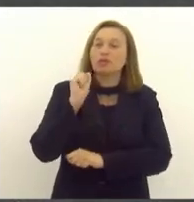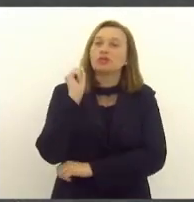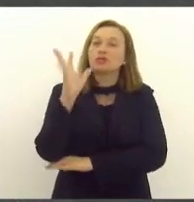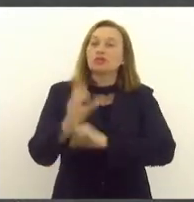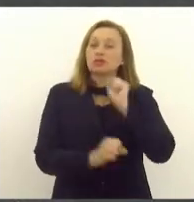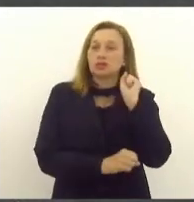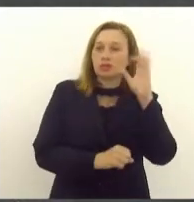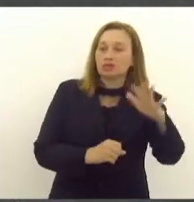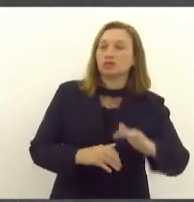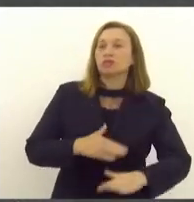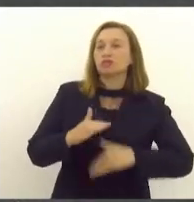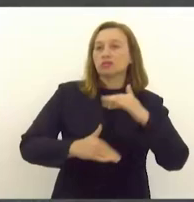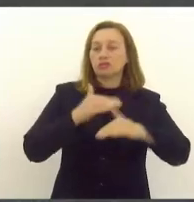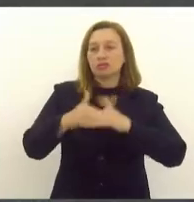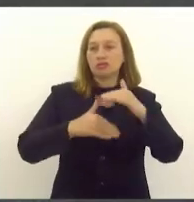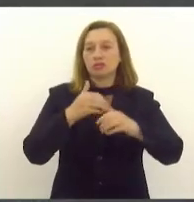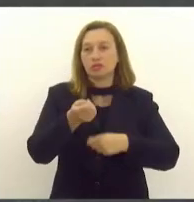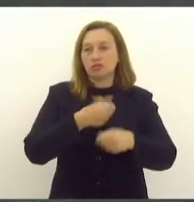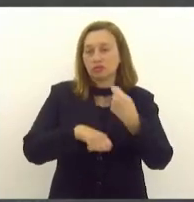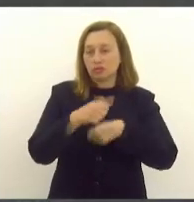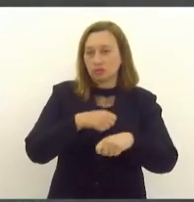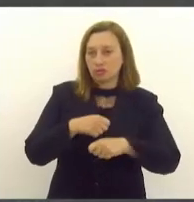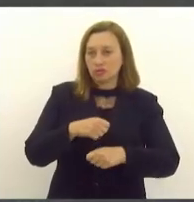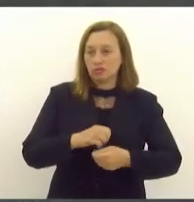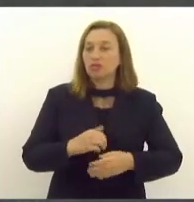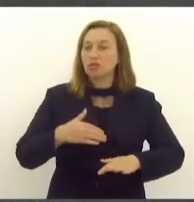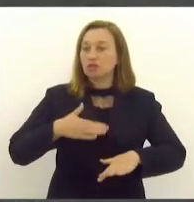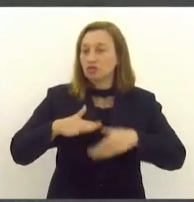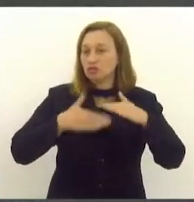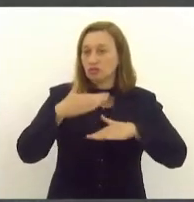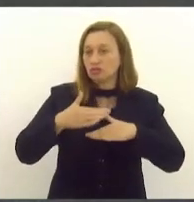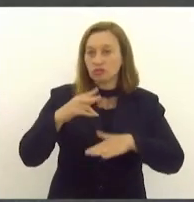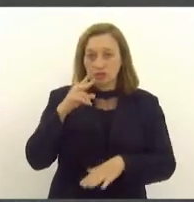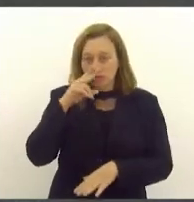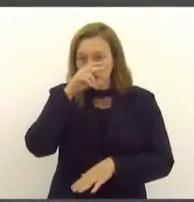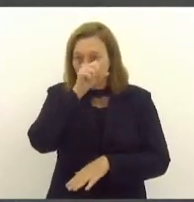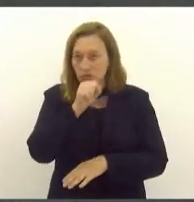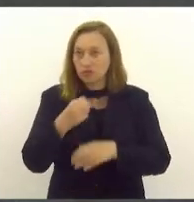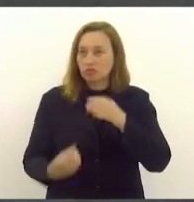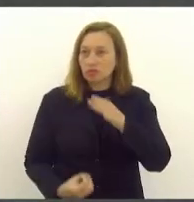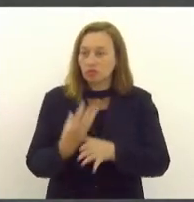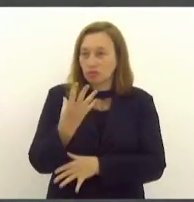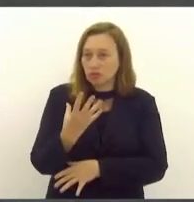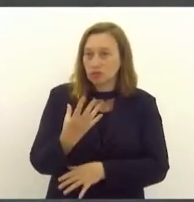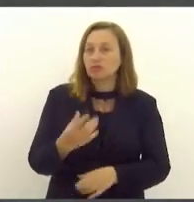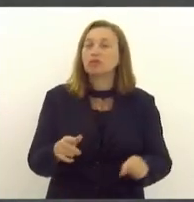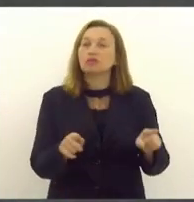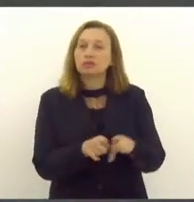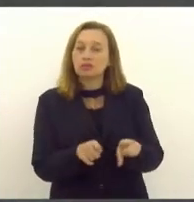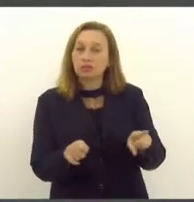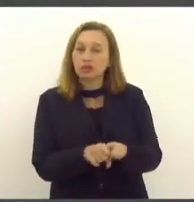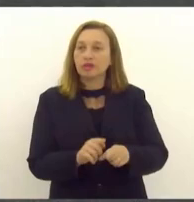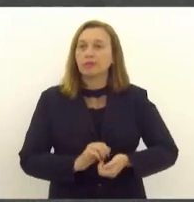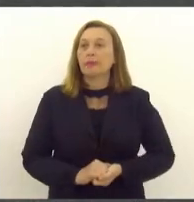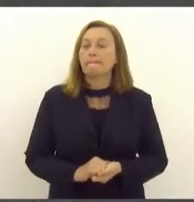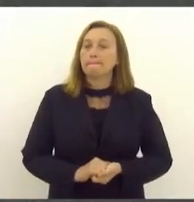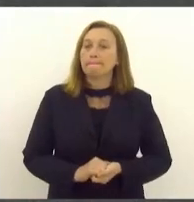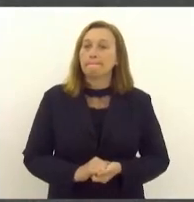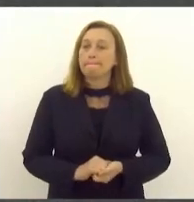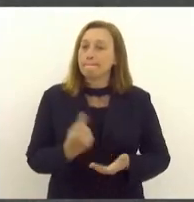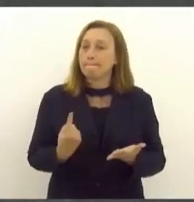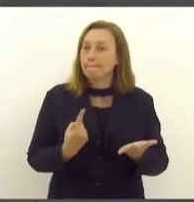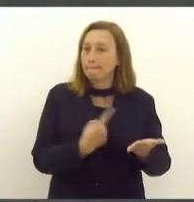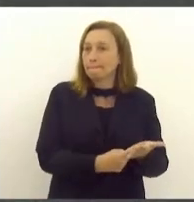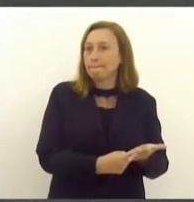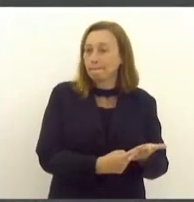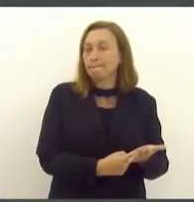econômico social e humano ou seja desenvolvimento das forças produtivas ao mesmo tempo com o compromisso